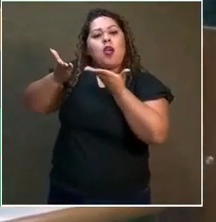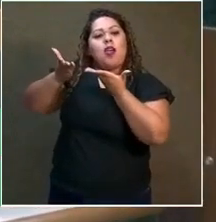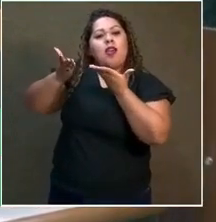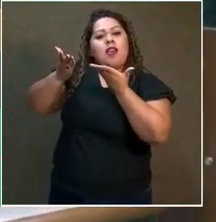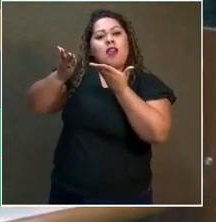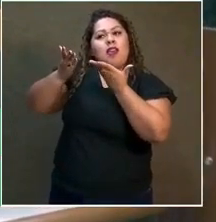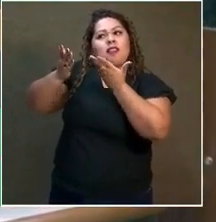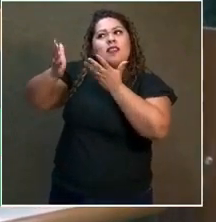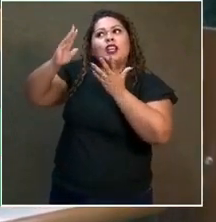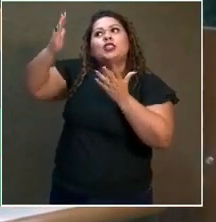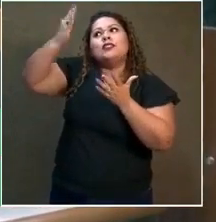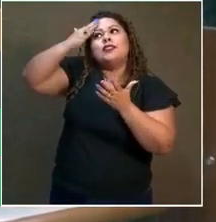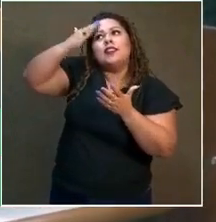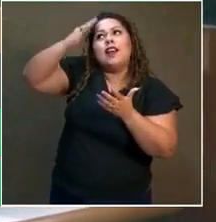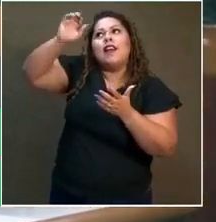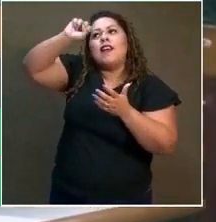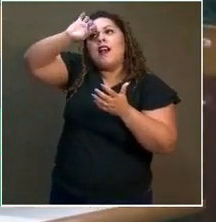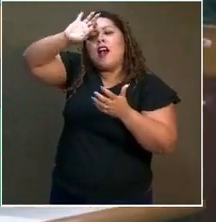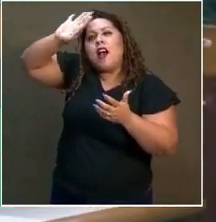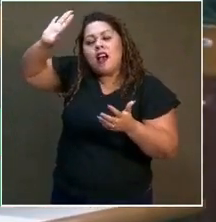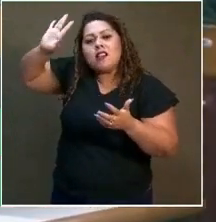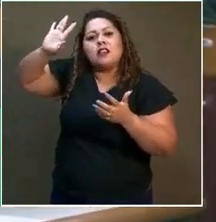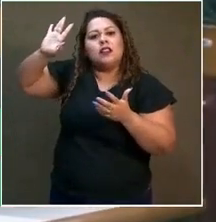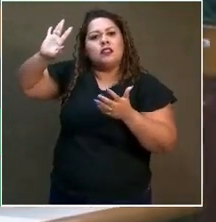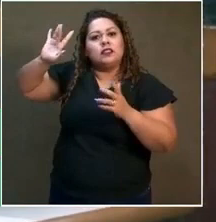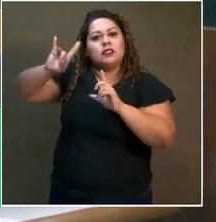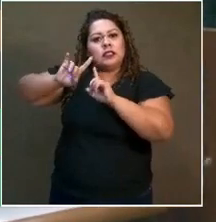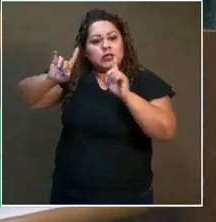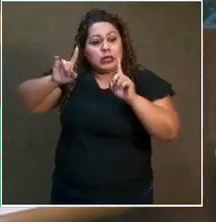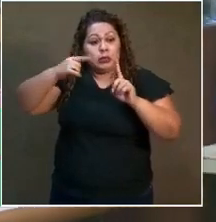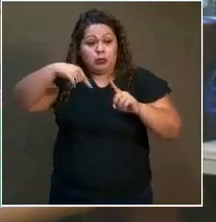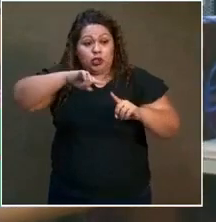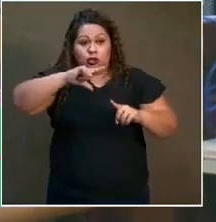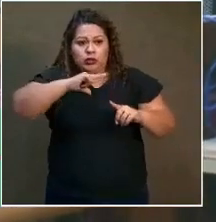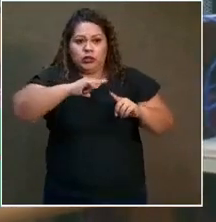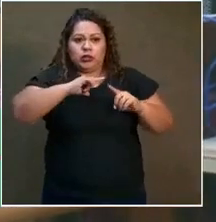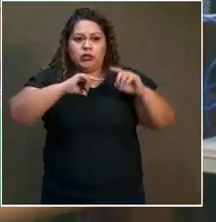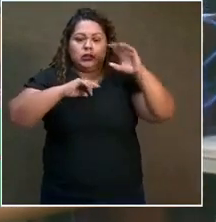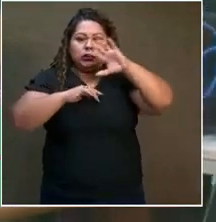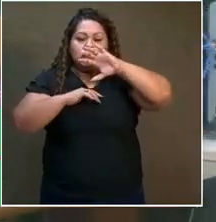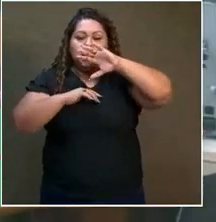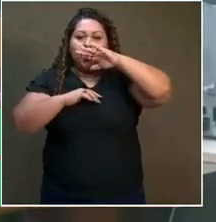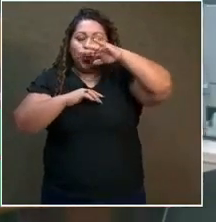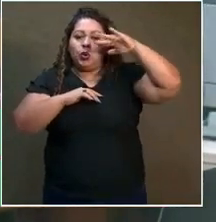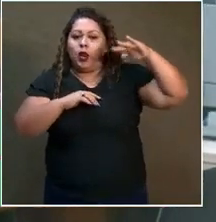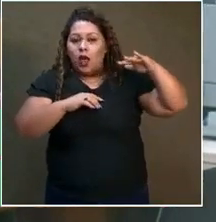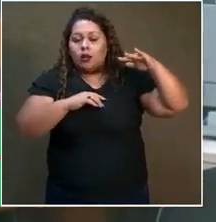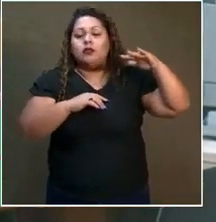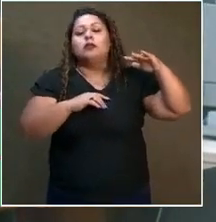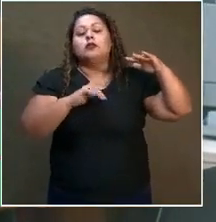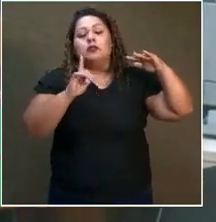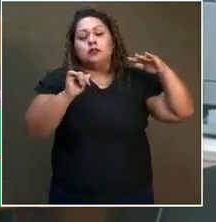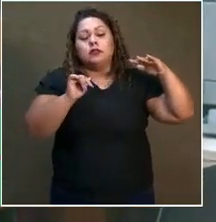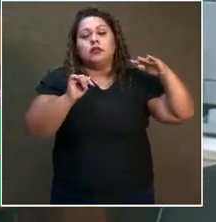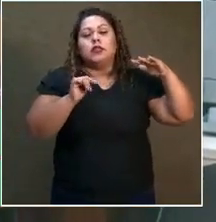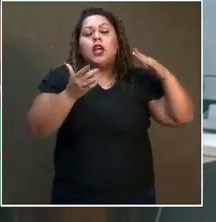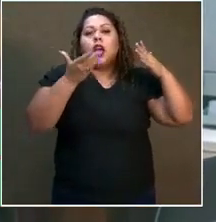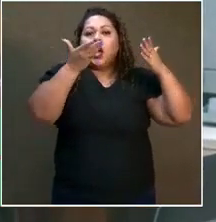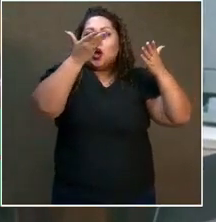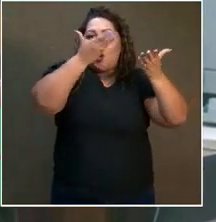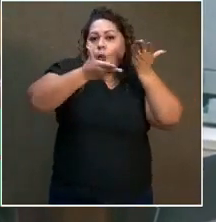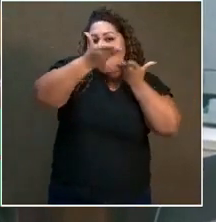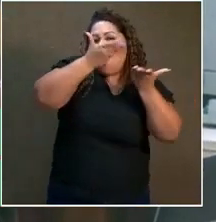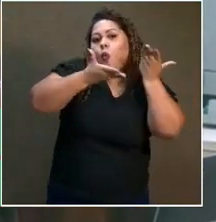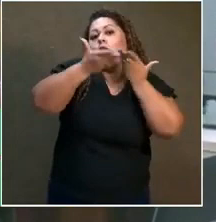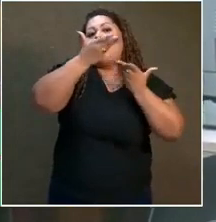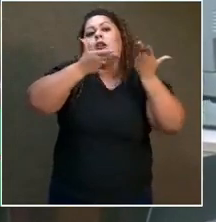funções mais racionais, lógicas. Mas nós temos também um sistema límbico, que é o que cuida do